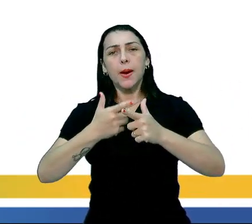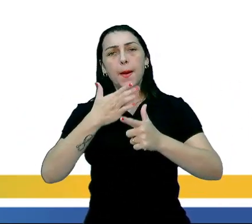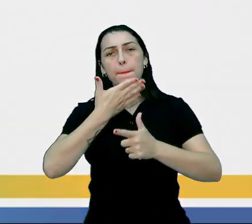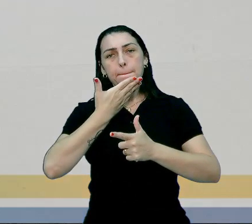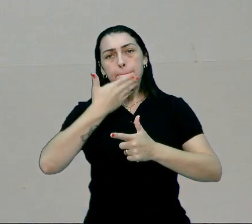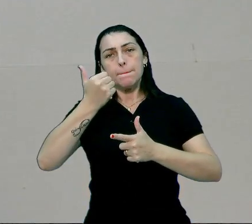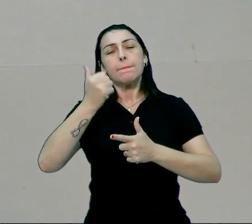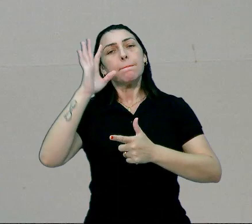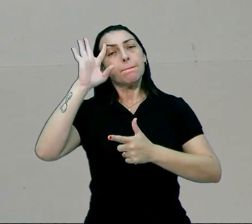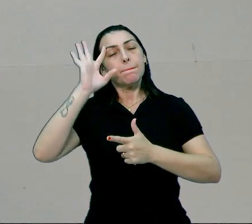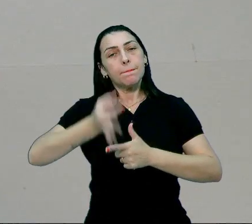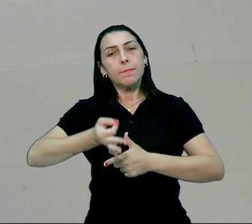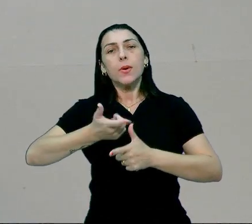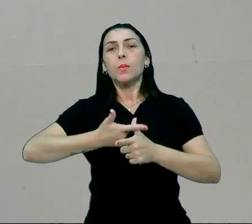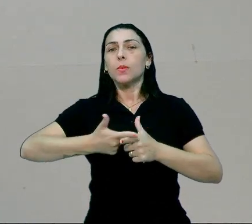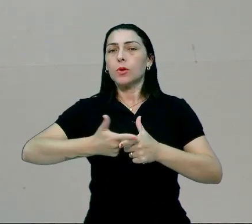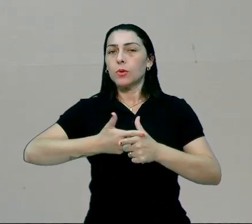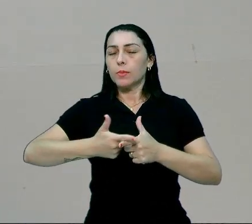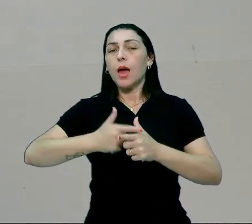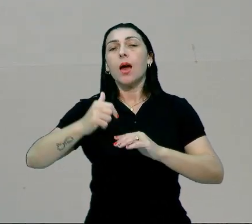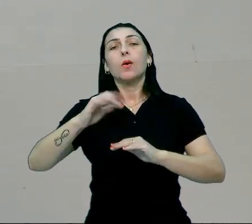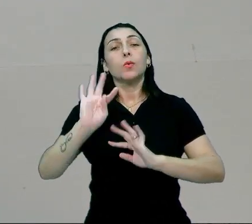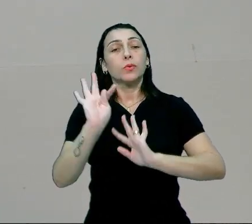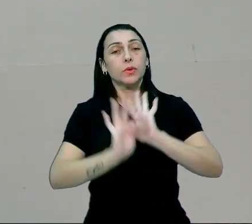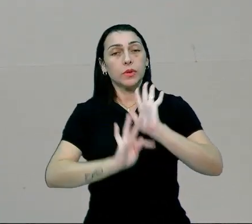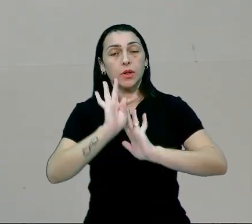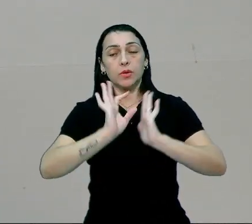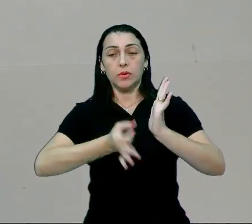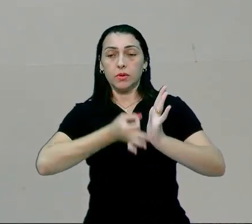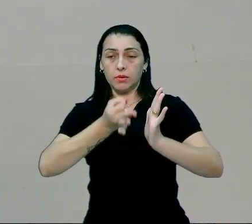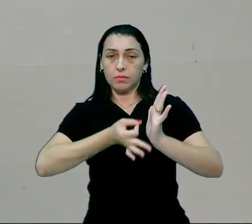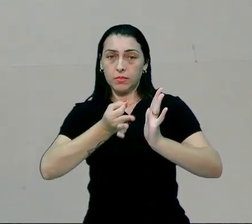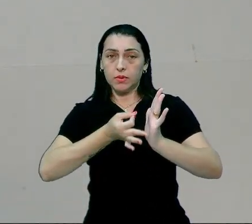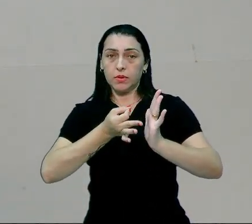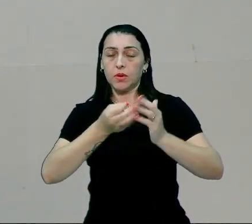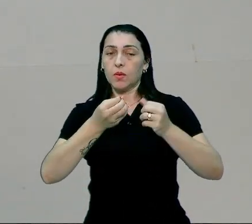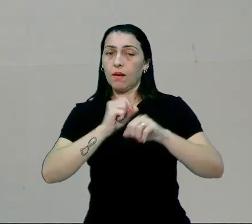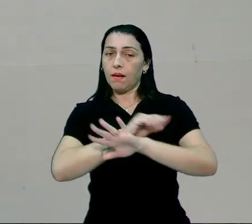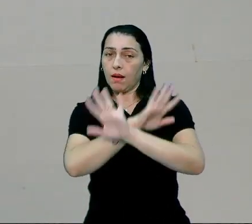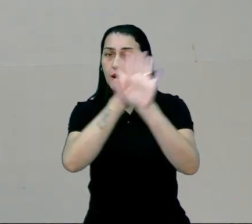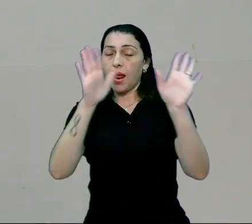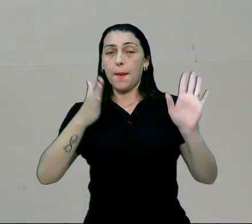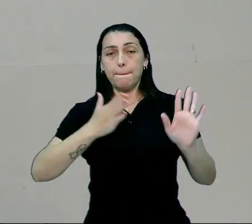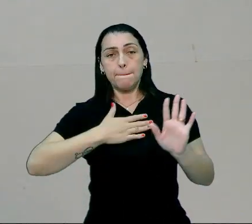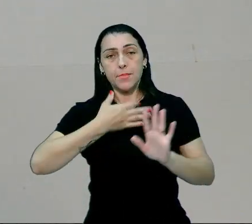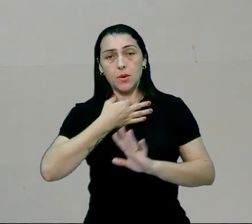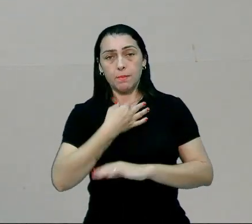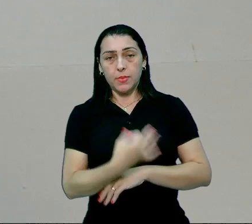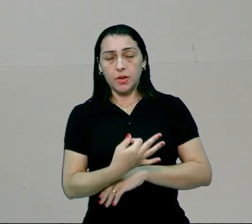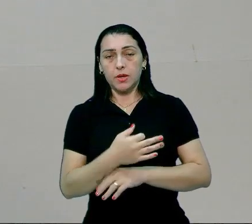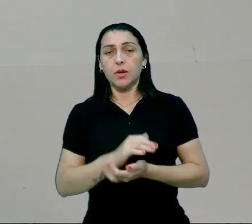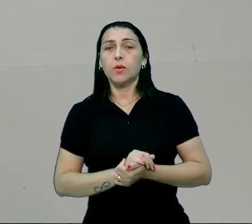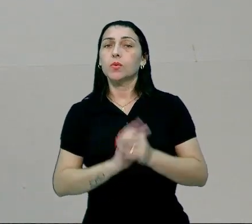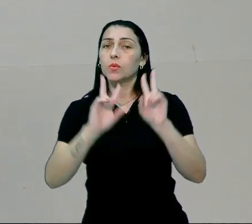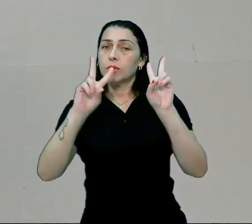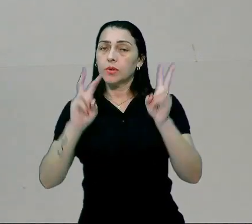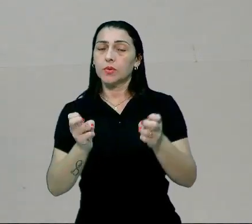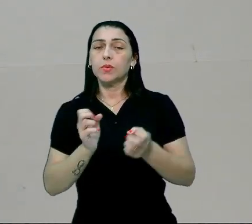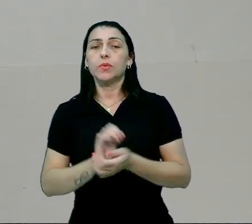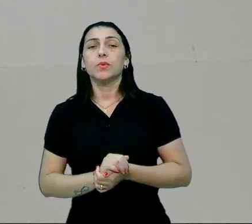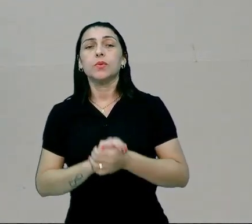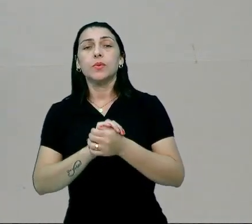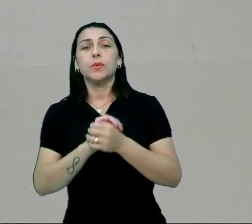o problema. E aí, como todo texto argumentativo, eu deixo claro o meu ponto de vista a respeito do assunto.